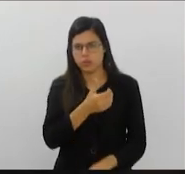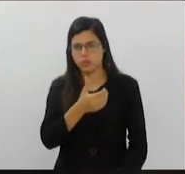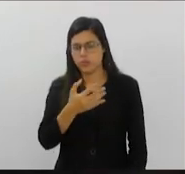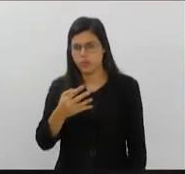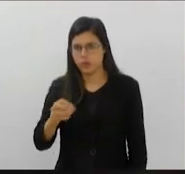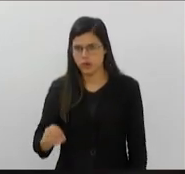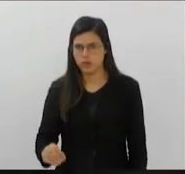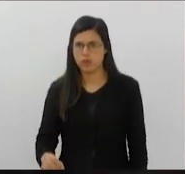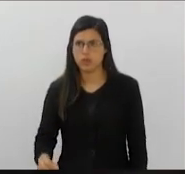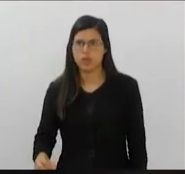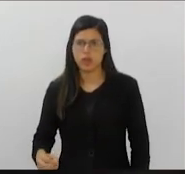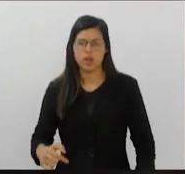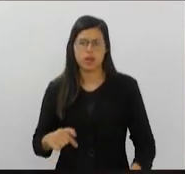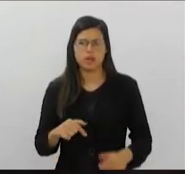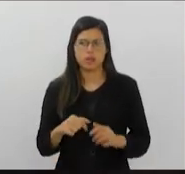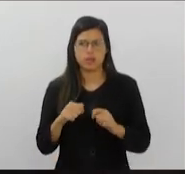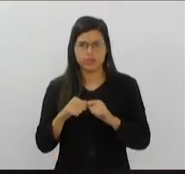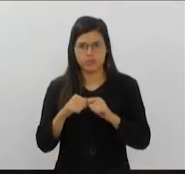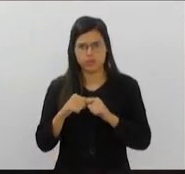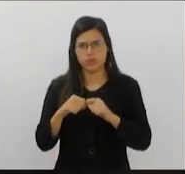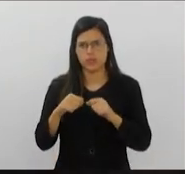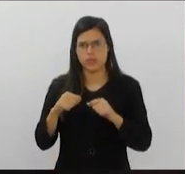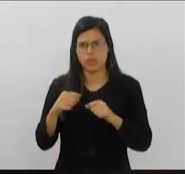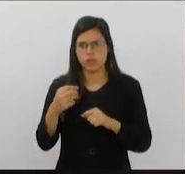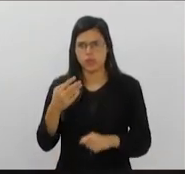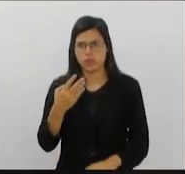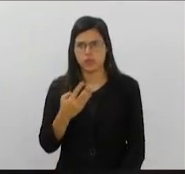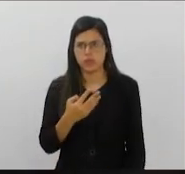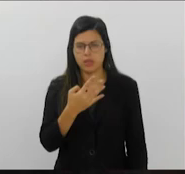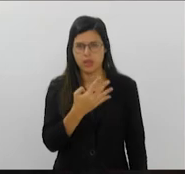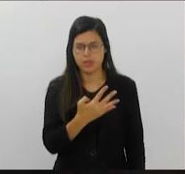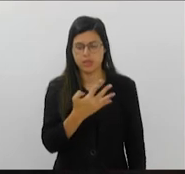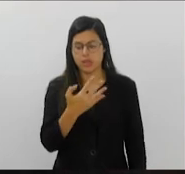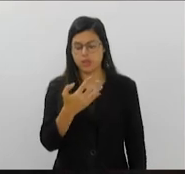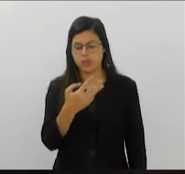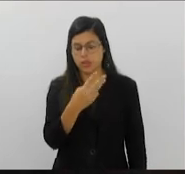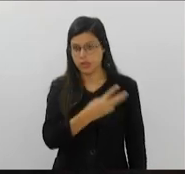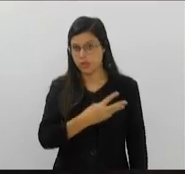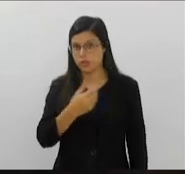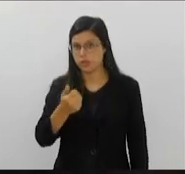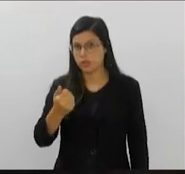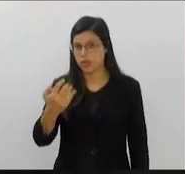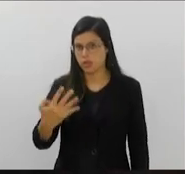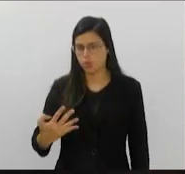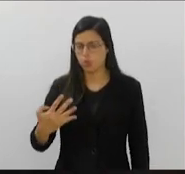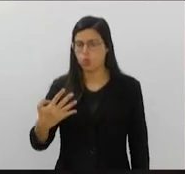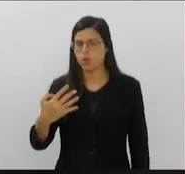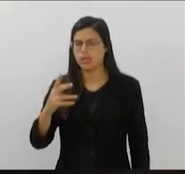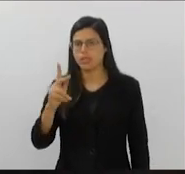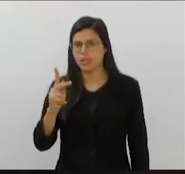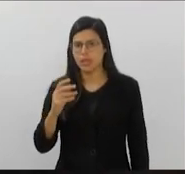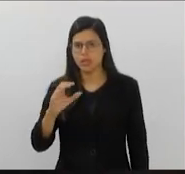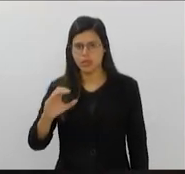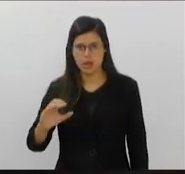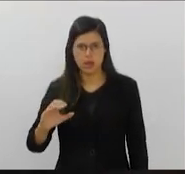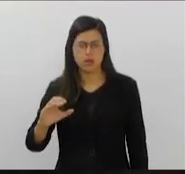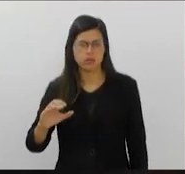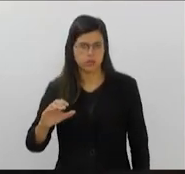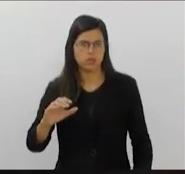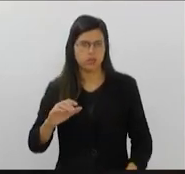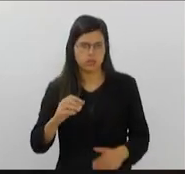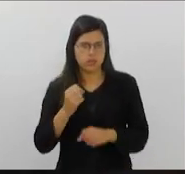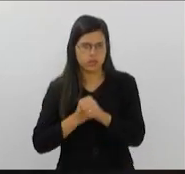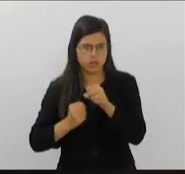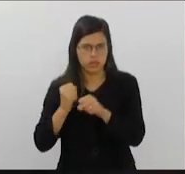nós já restauramos, estamos restaurando 314 hectares. Ano passado, nós contratamos mais 200 hectares de